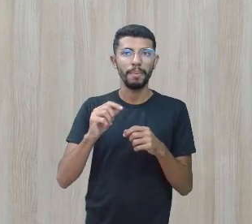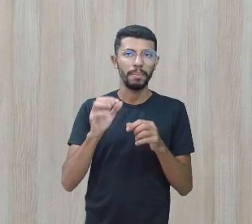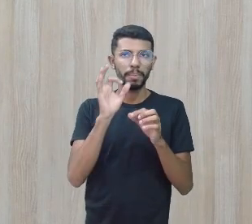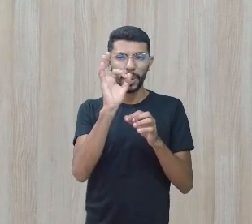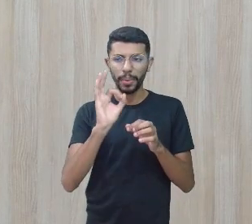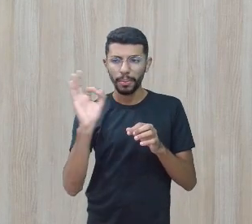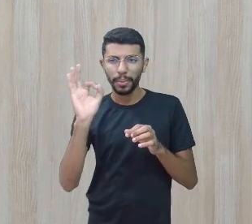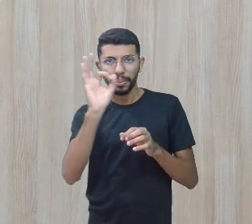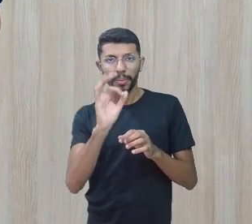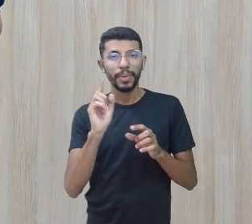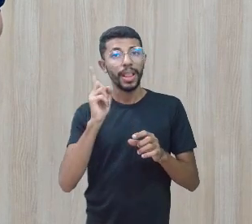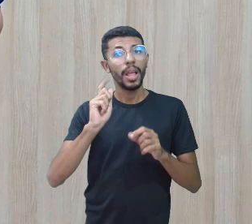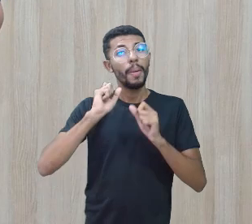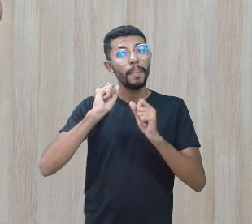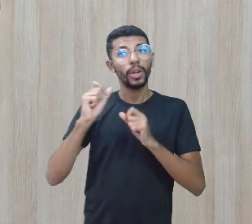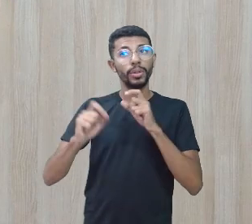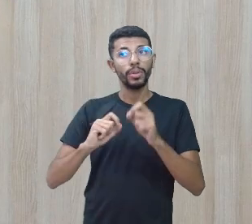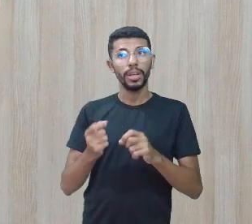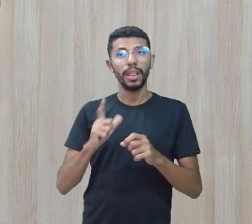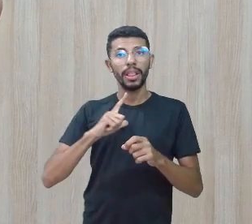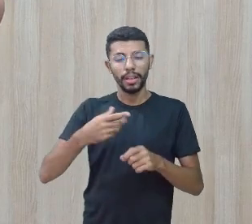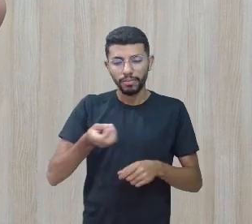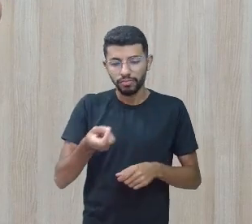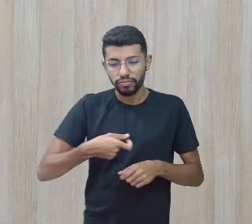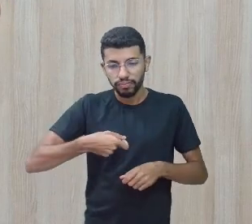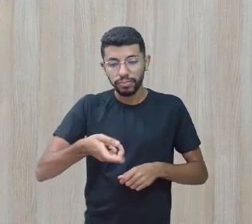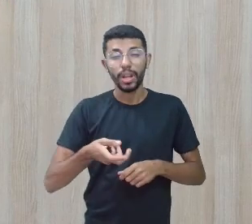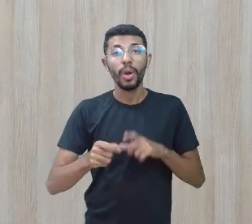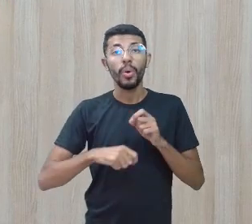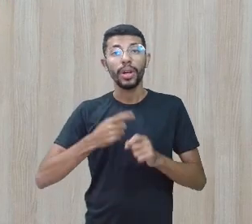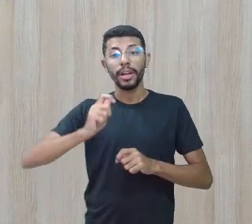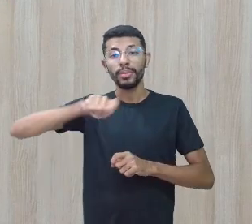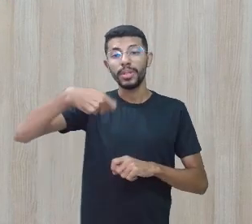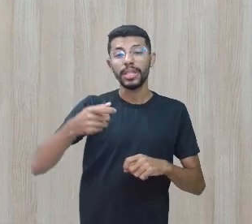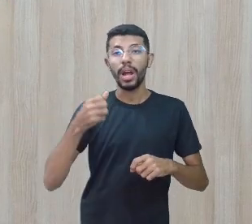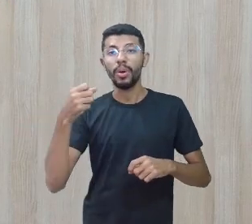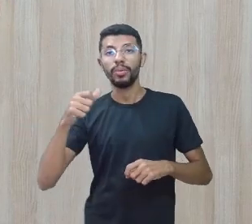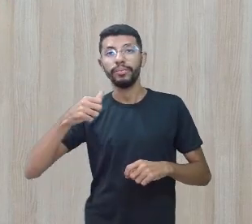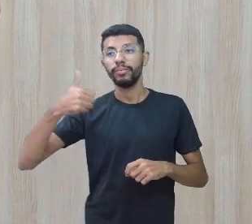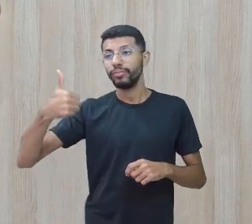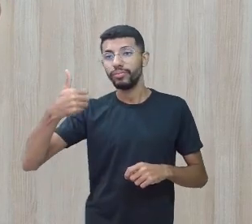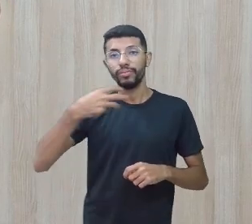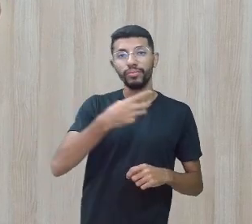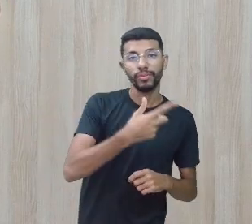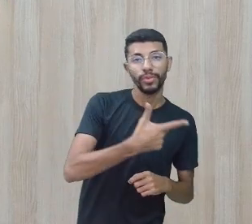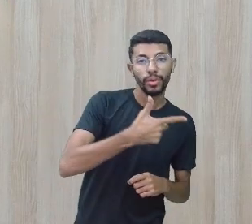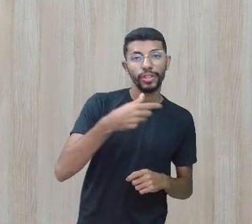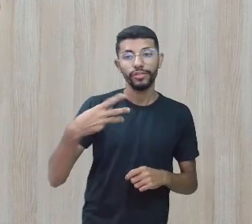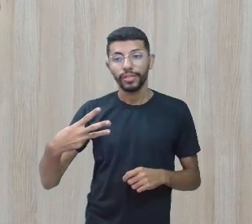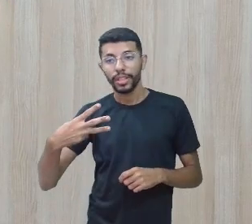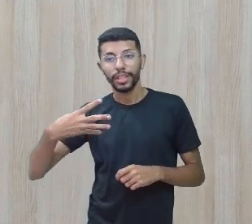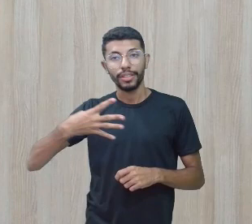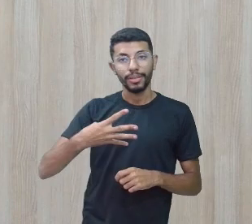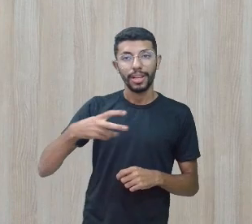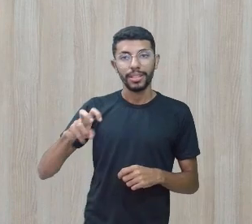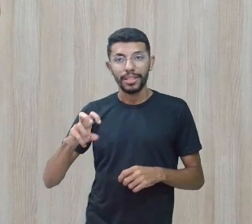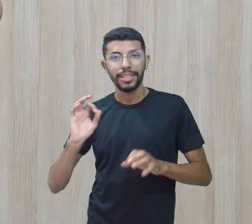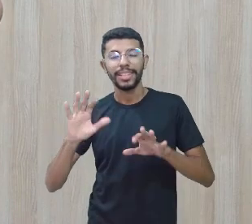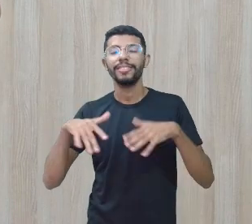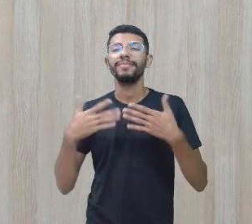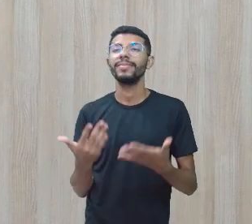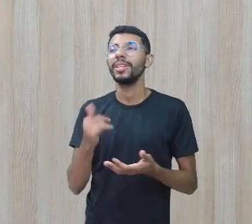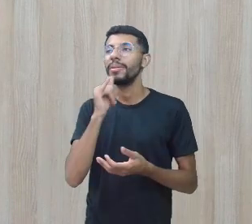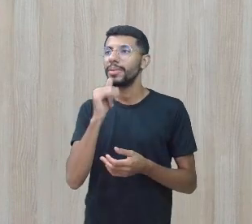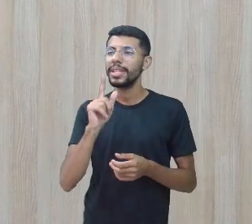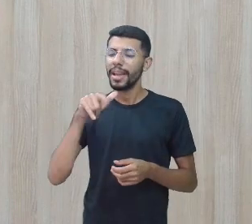de cada número 1, número 2, o número 3. Então é importante que esse surdo, ele também